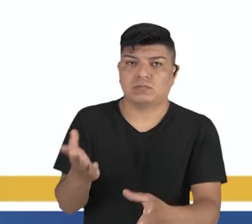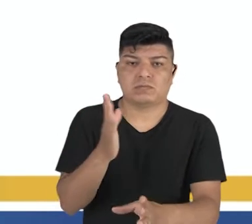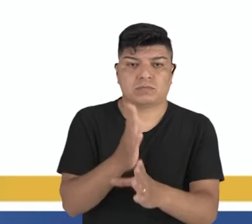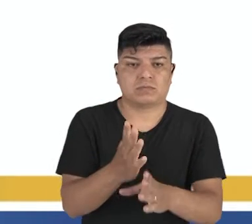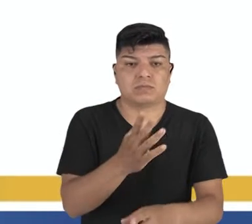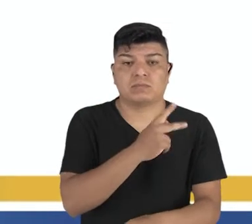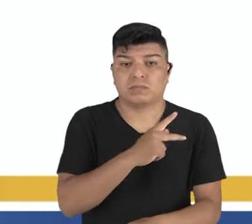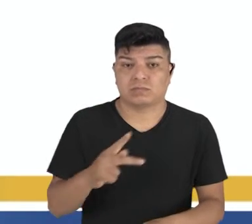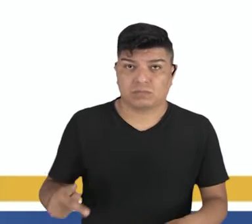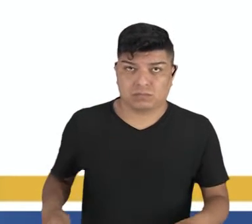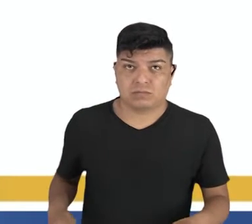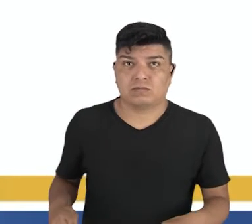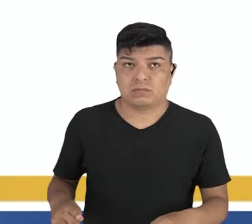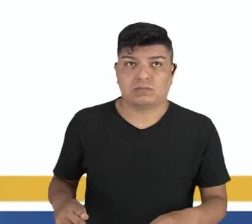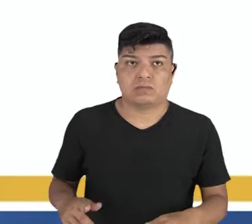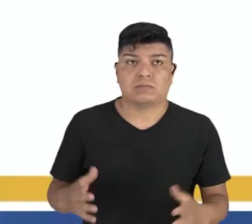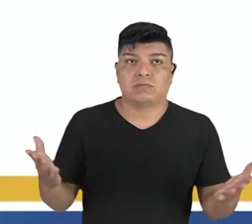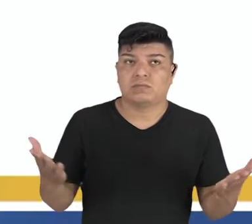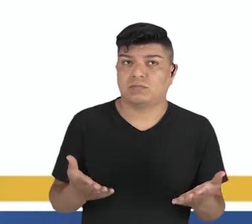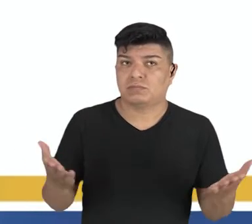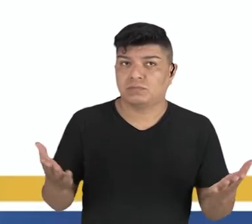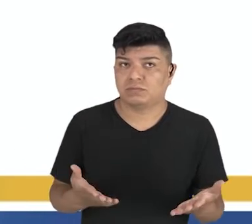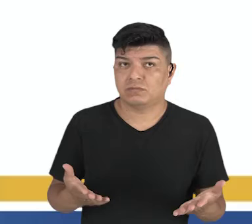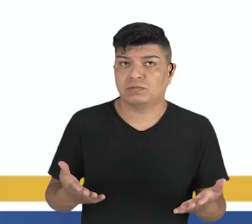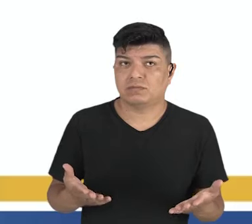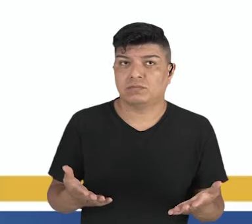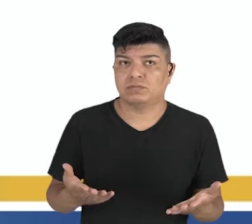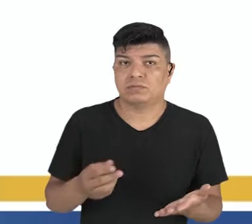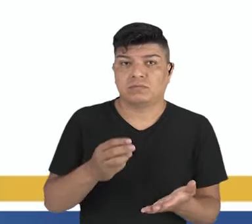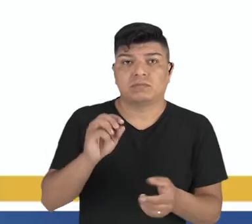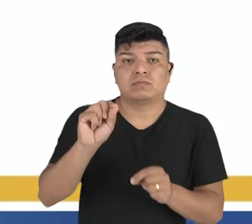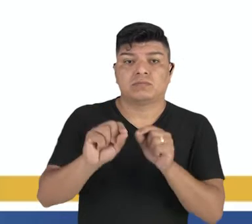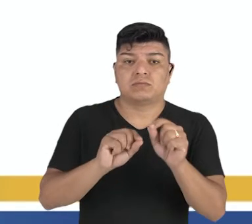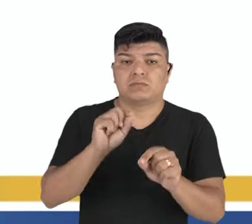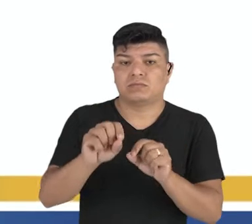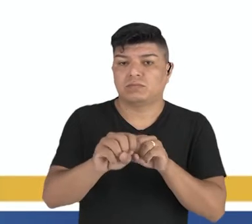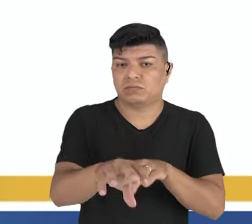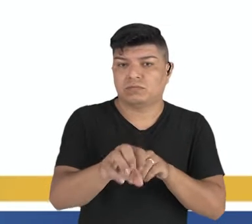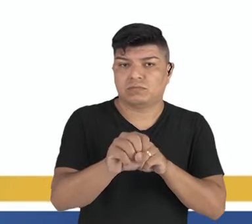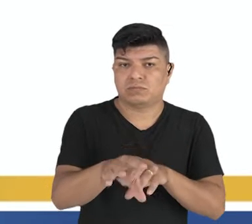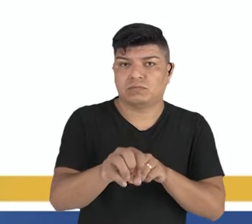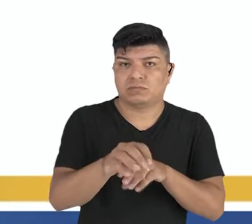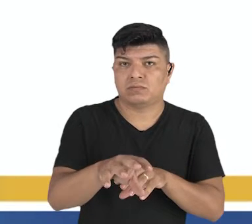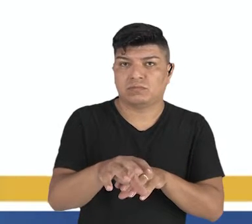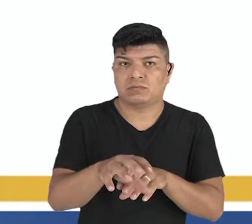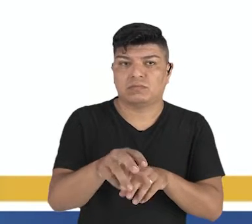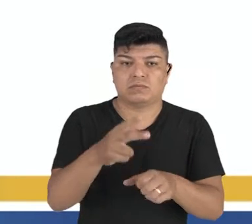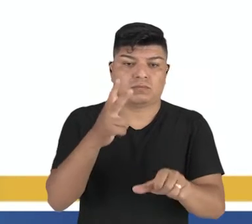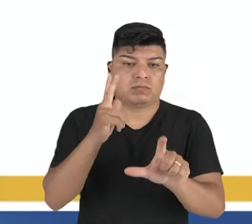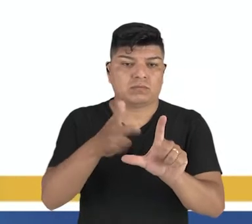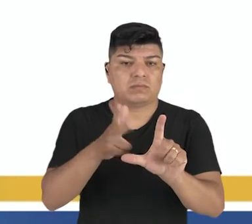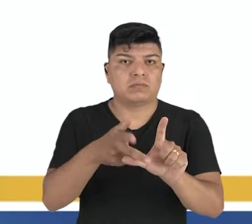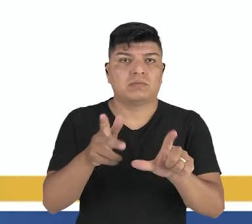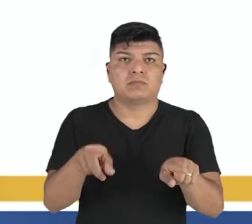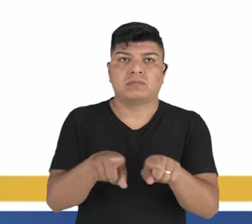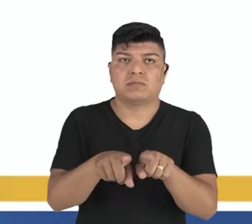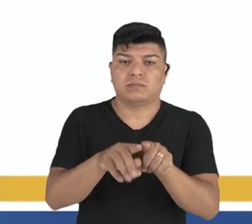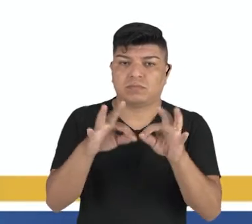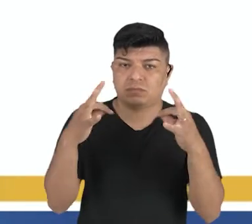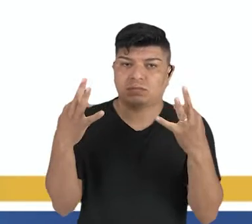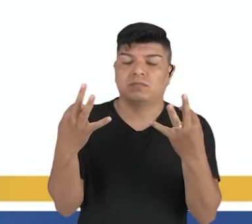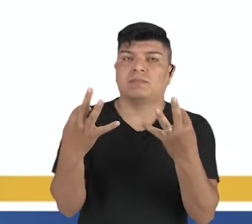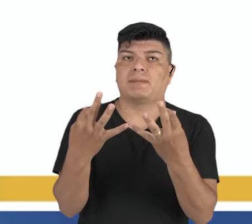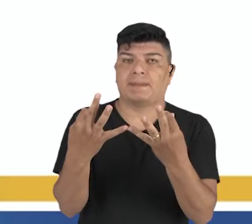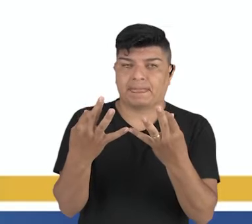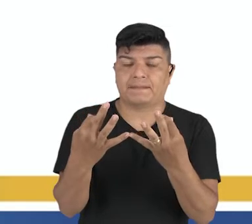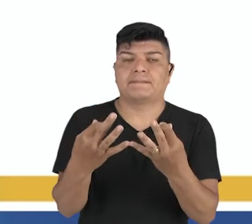da CNTE, o atual método de educação remota e as dificuldades financeiras e até familiares dos